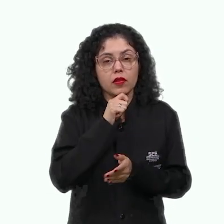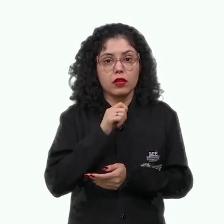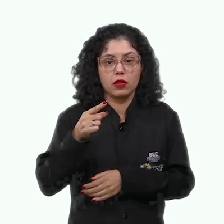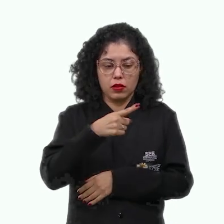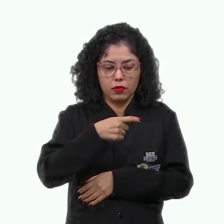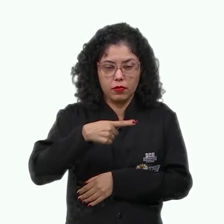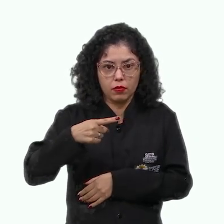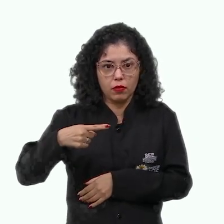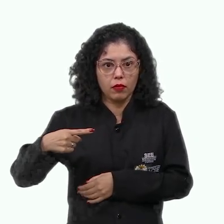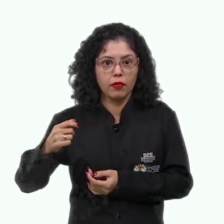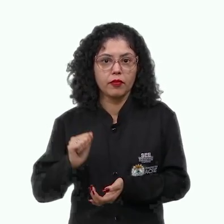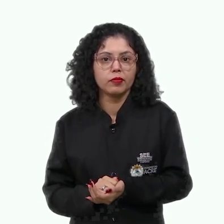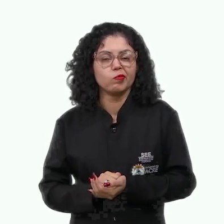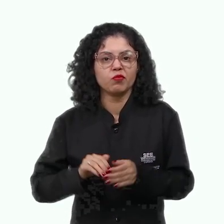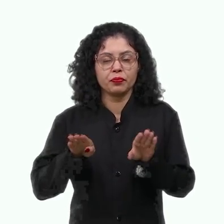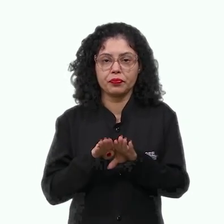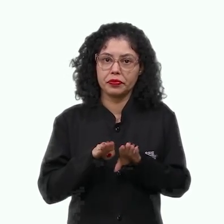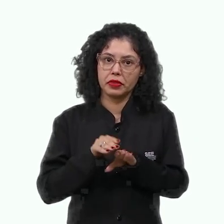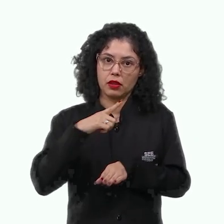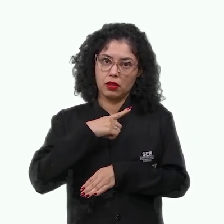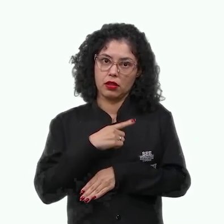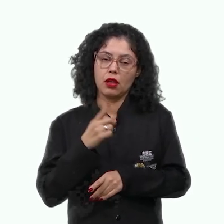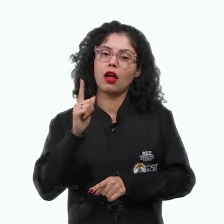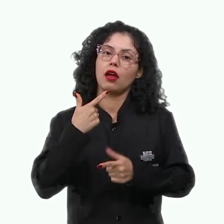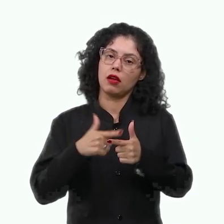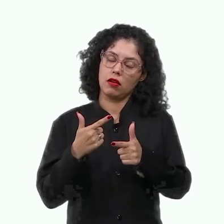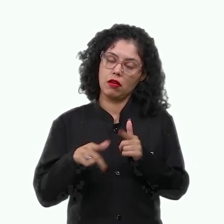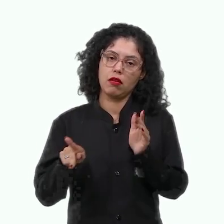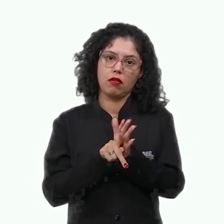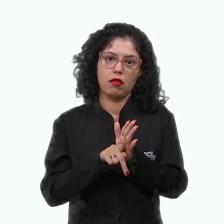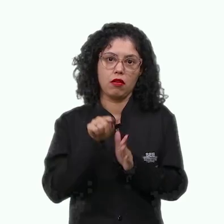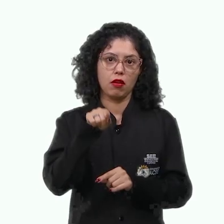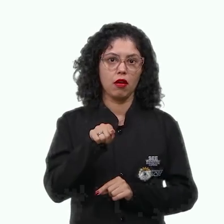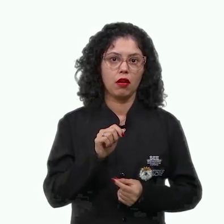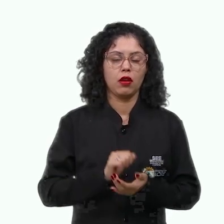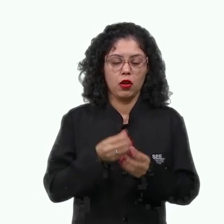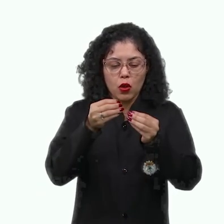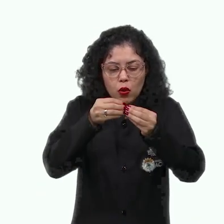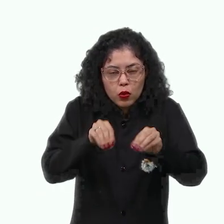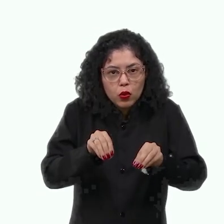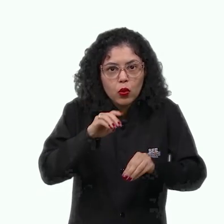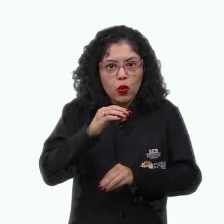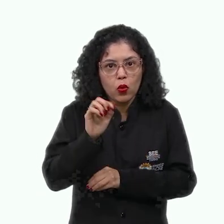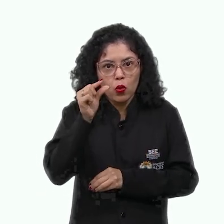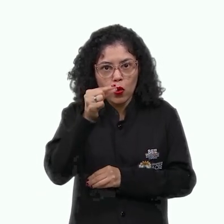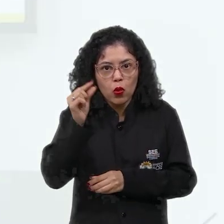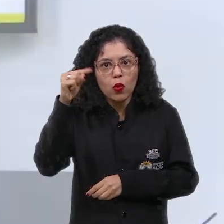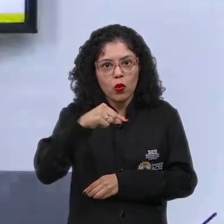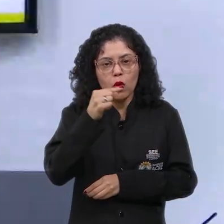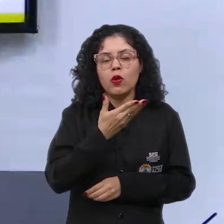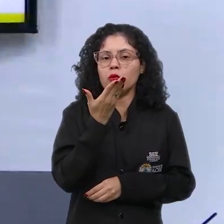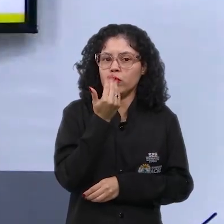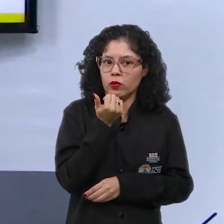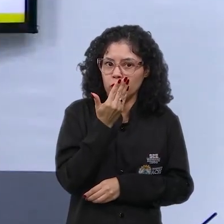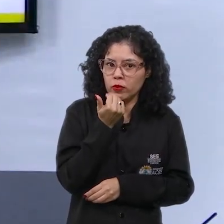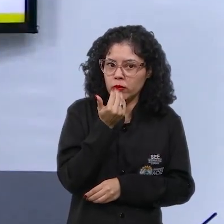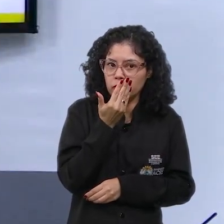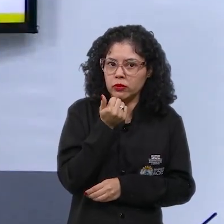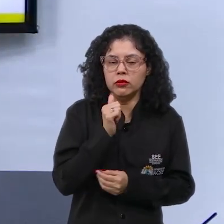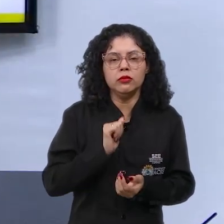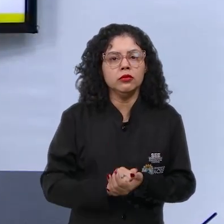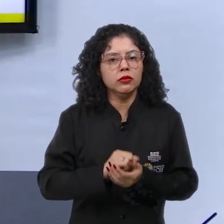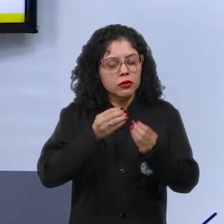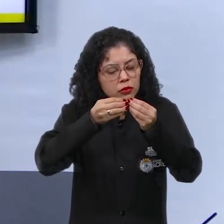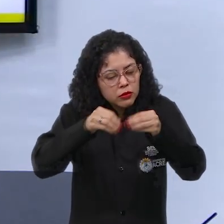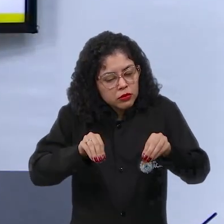lagarta, que é a lagarta que está prejudicando a lavoura. Então, os ovos dessa microvespa vai se alimentar dos